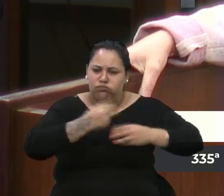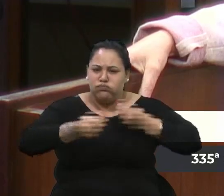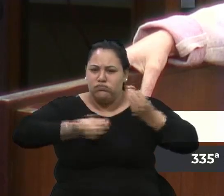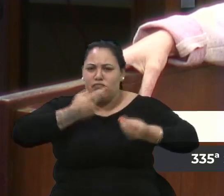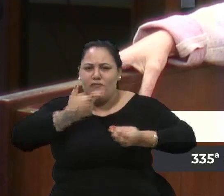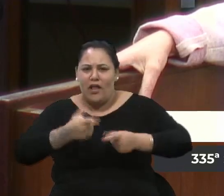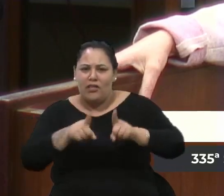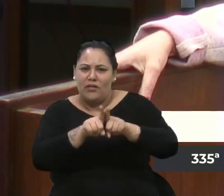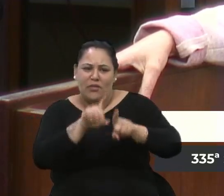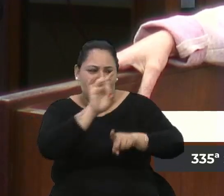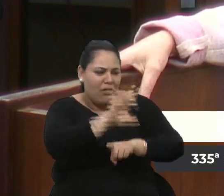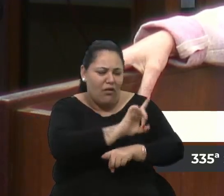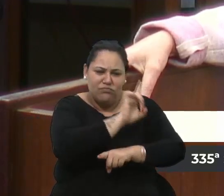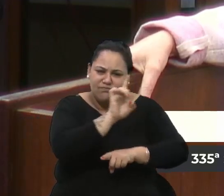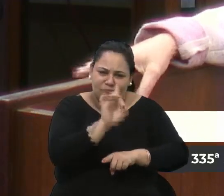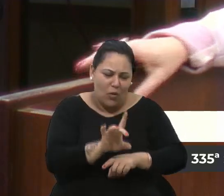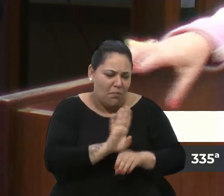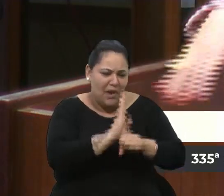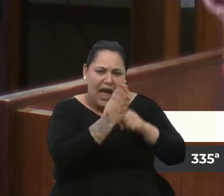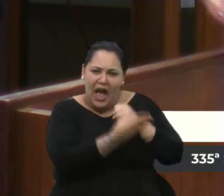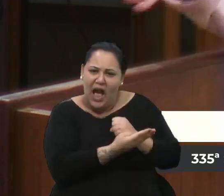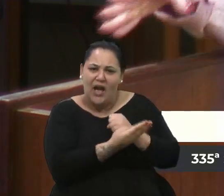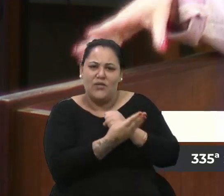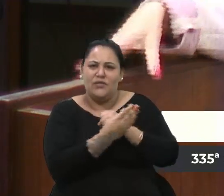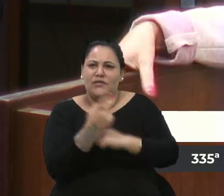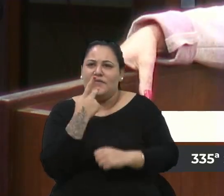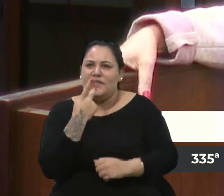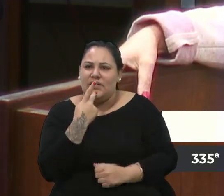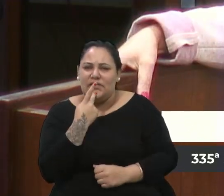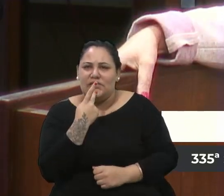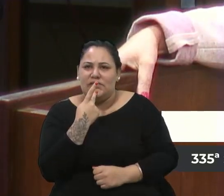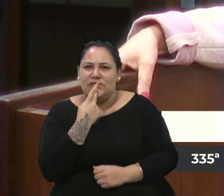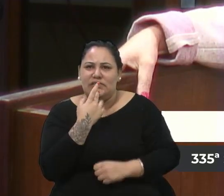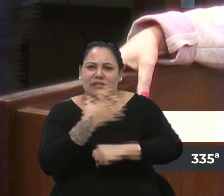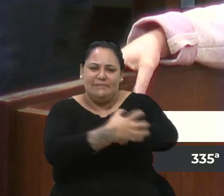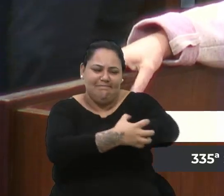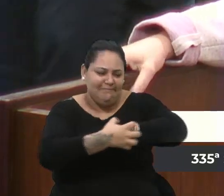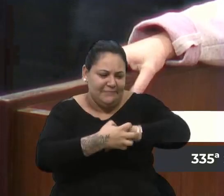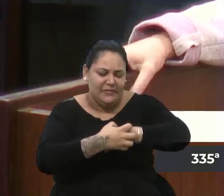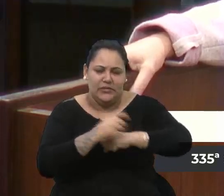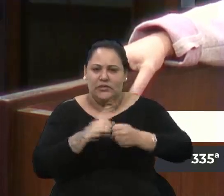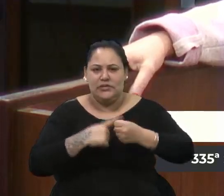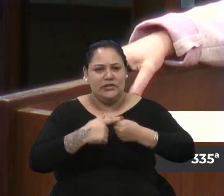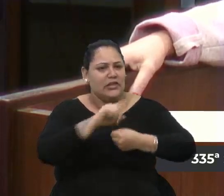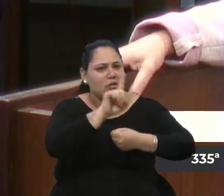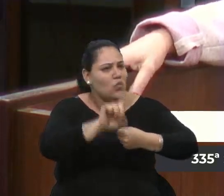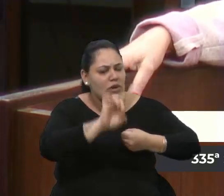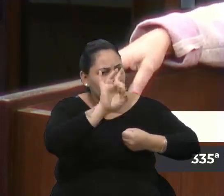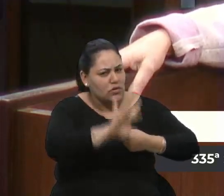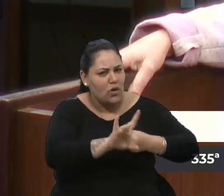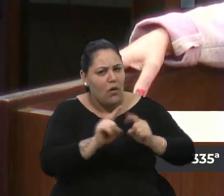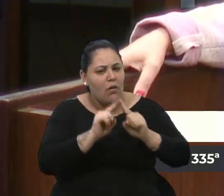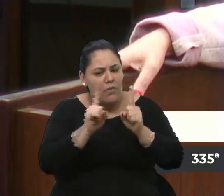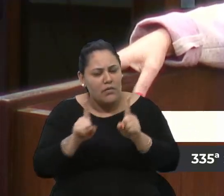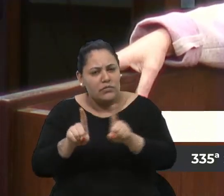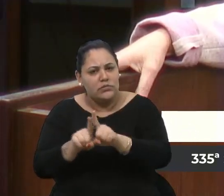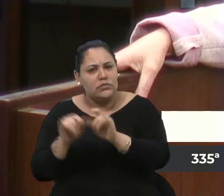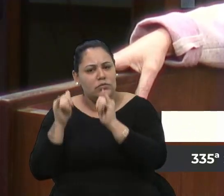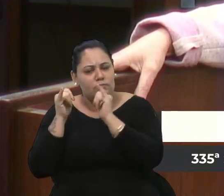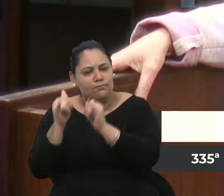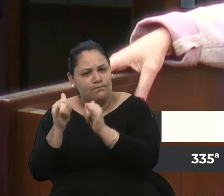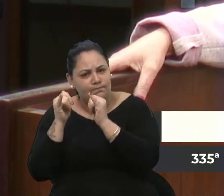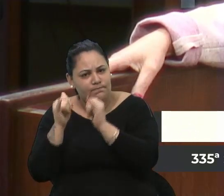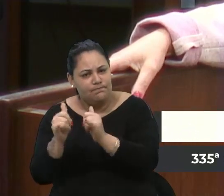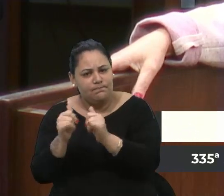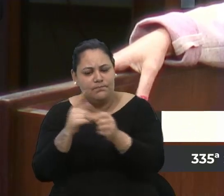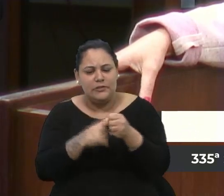só bairros que muitas vezes a gente fala da periferia da cidade, né? A questão dos ônibus urbanos,